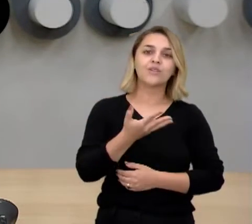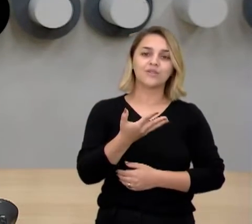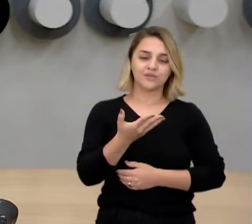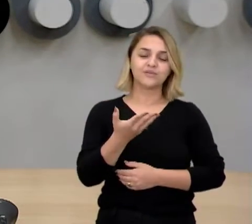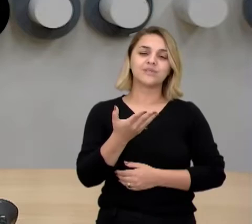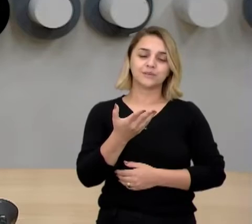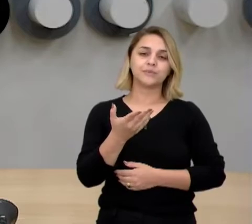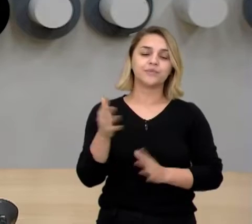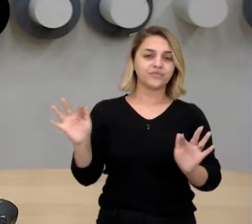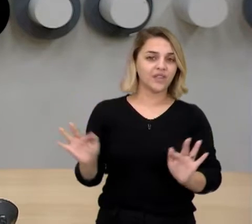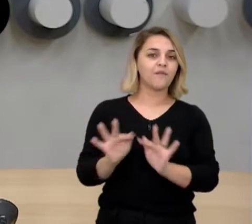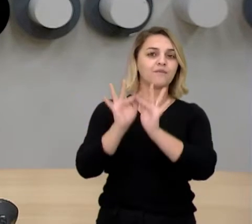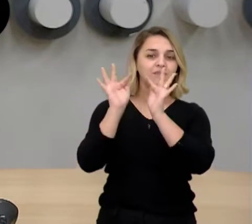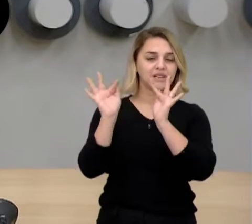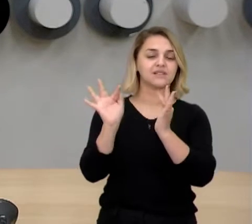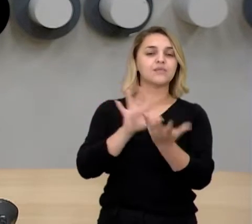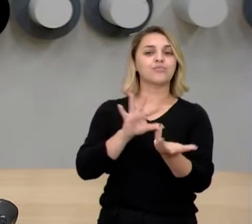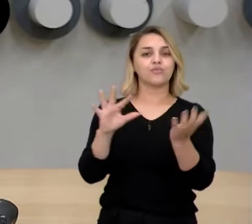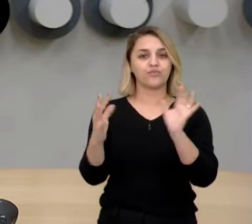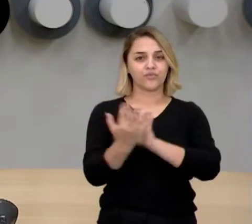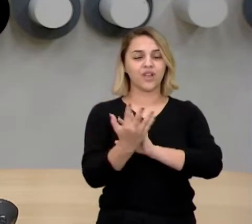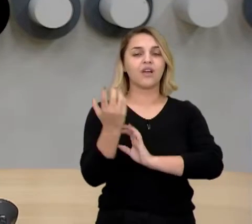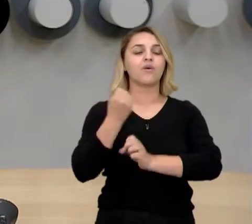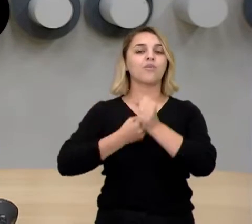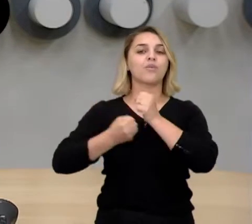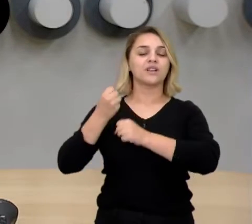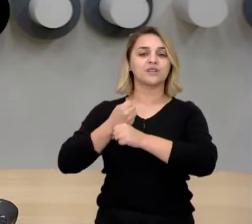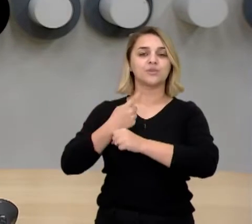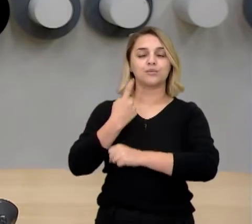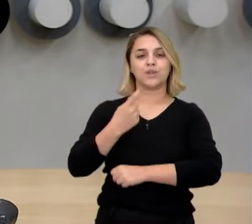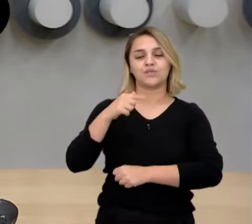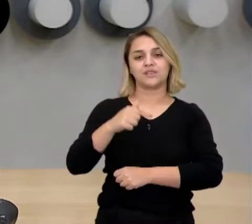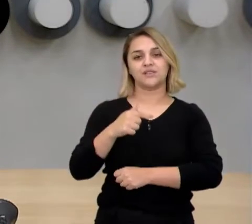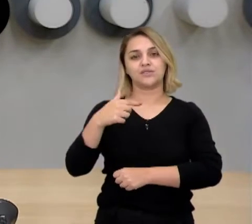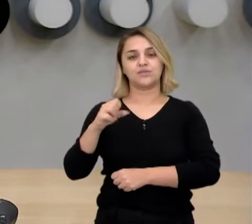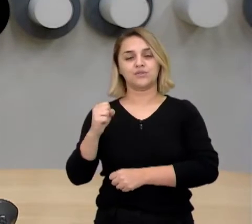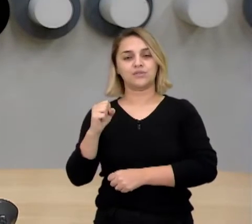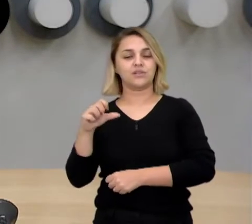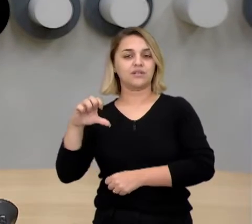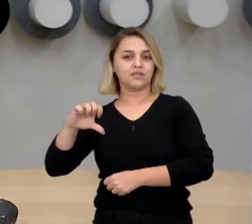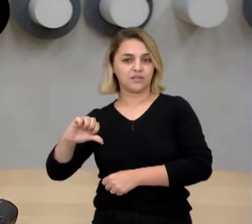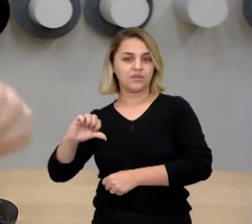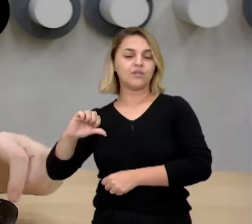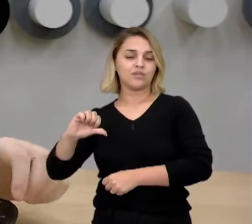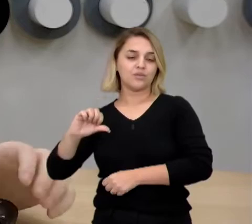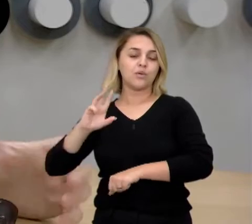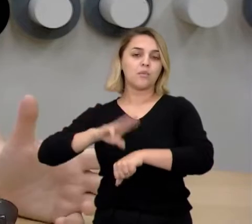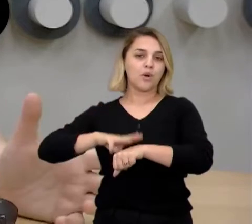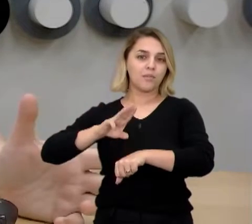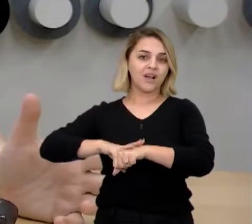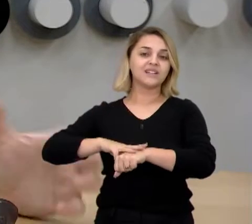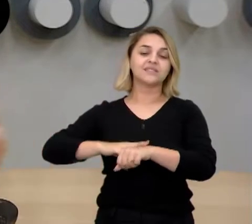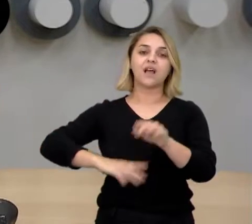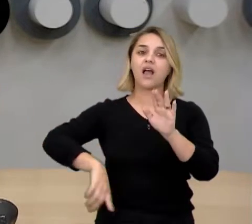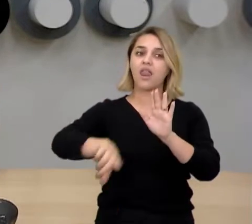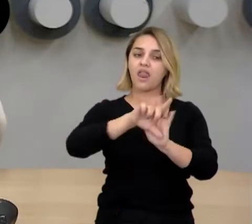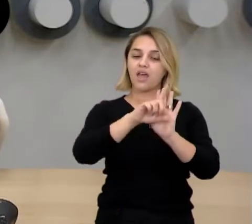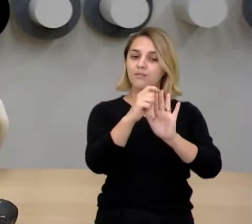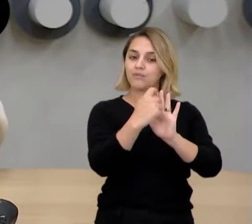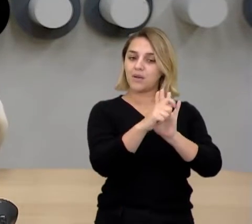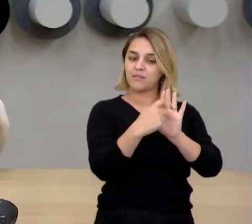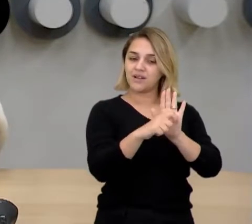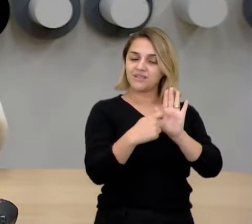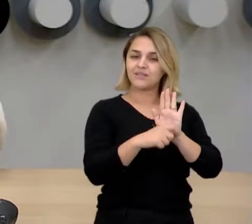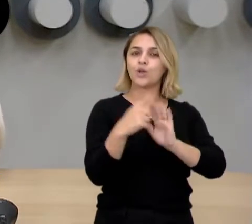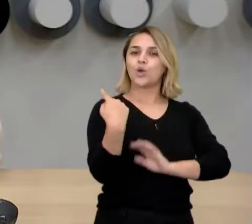que acontece lá em 1789. Né? Num dado momento do Espírito das Leis, e aí a gente já